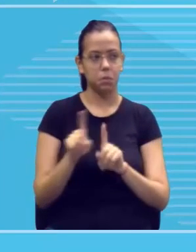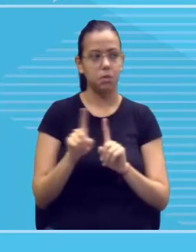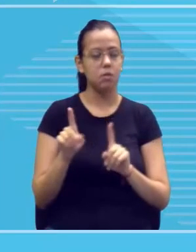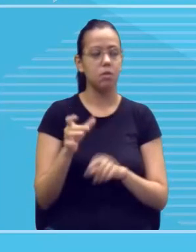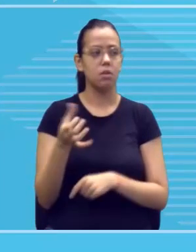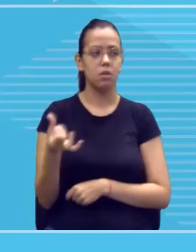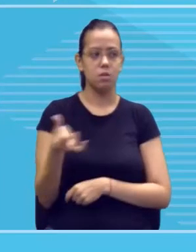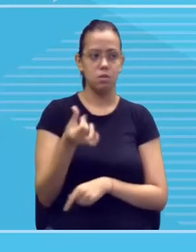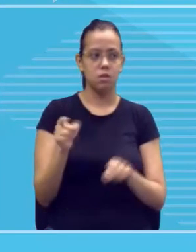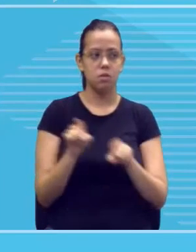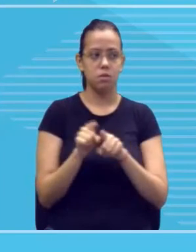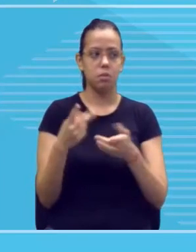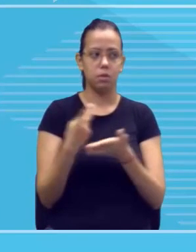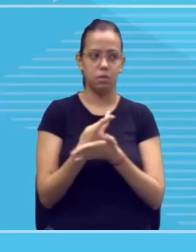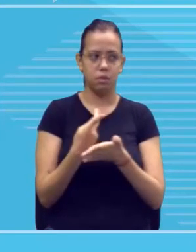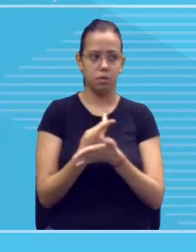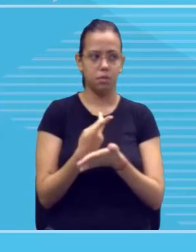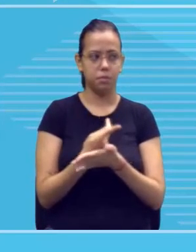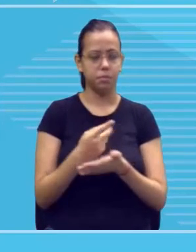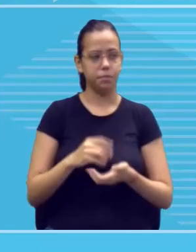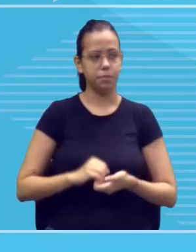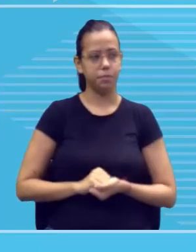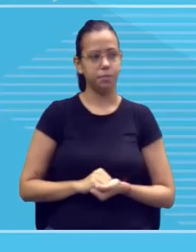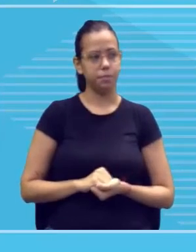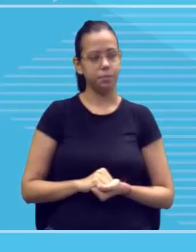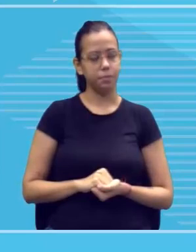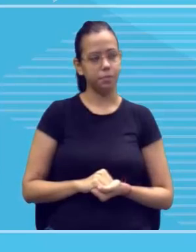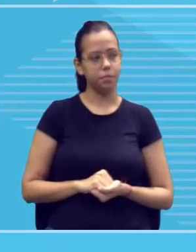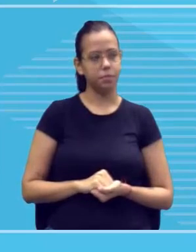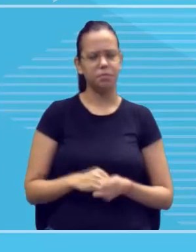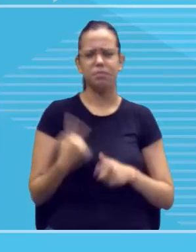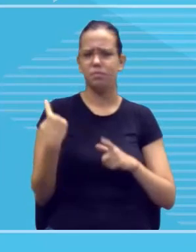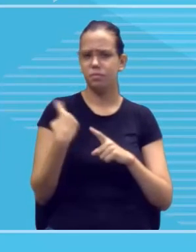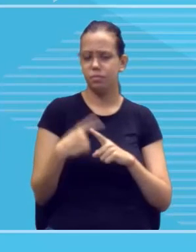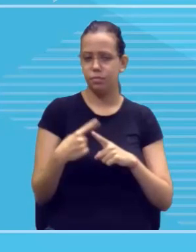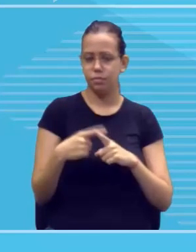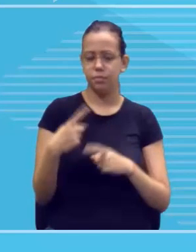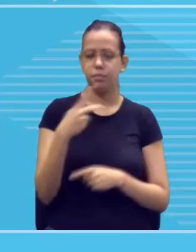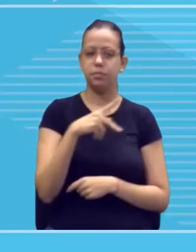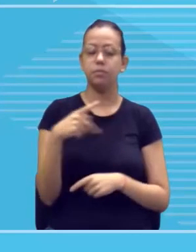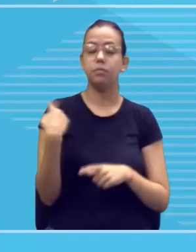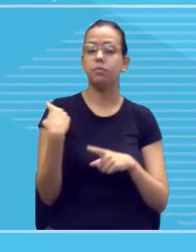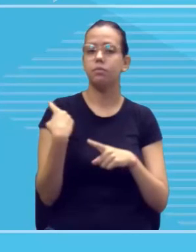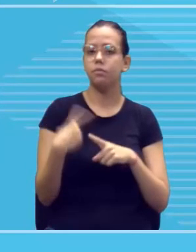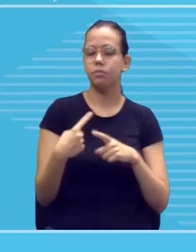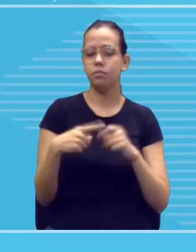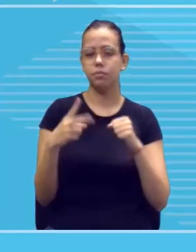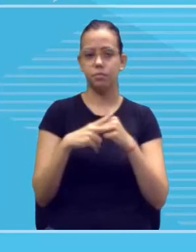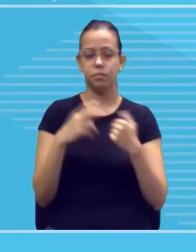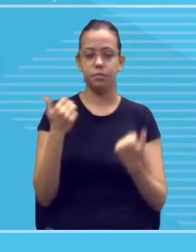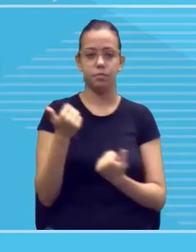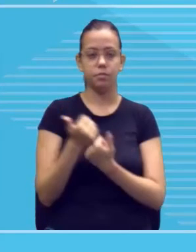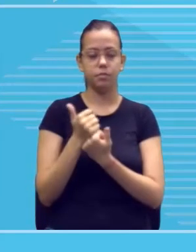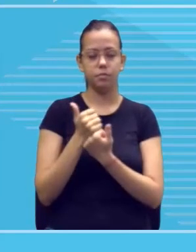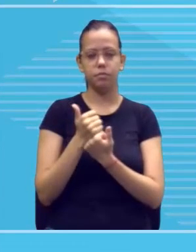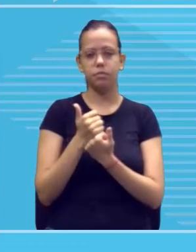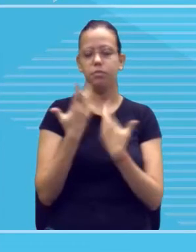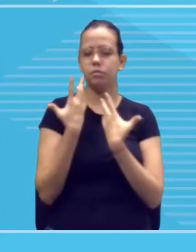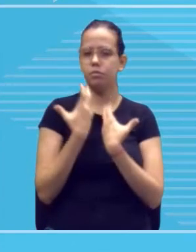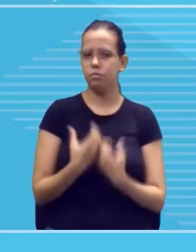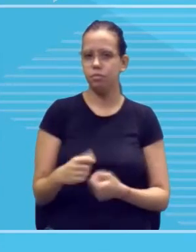a número 6 também tá equivocado também tá errado porque Professor porque verbos modais não